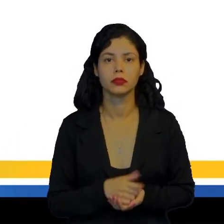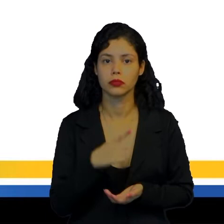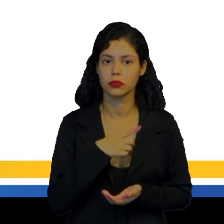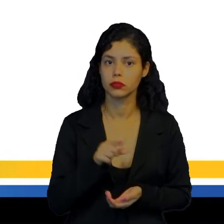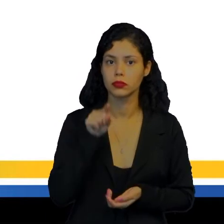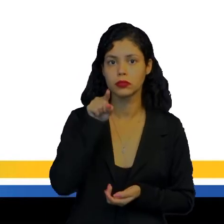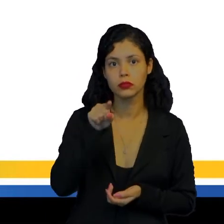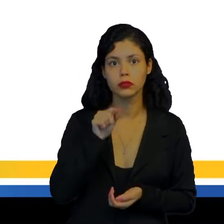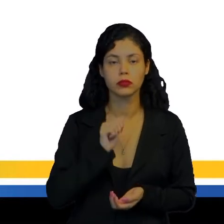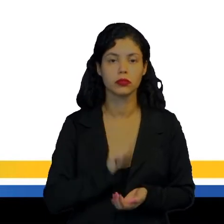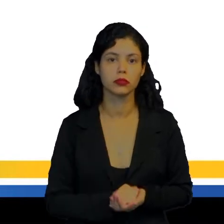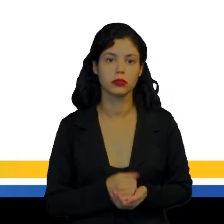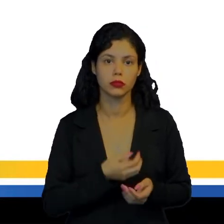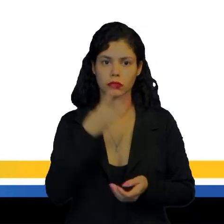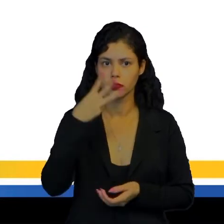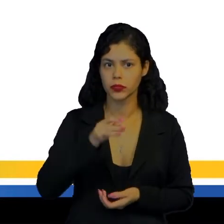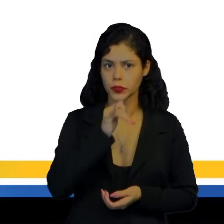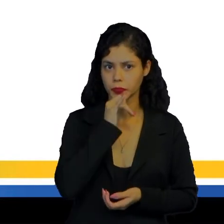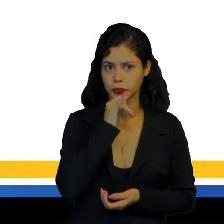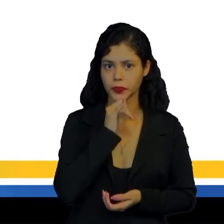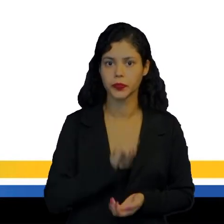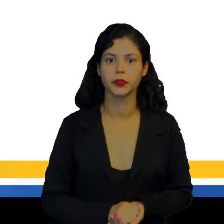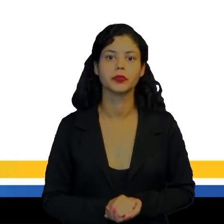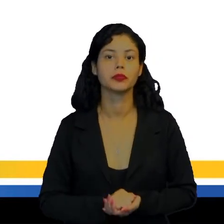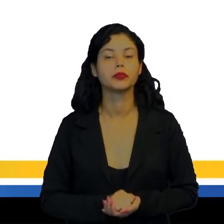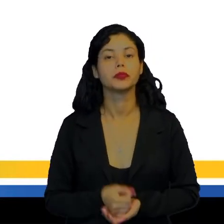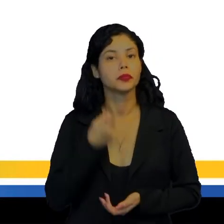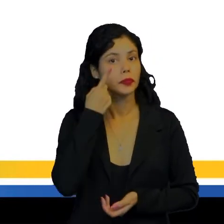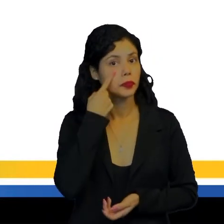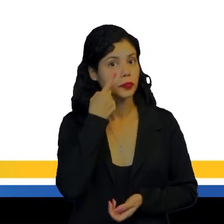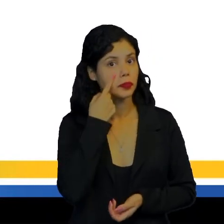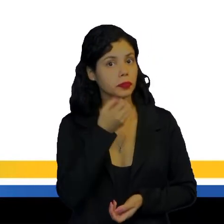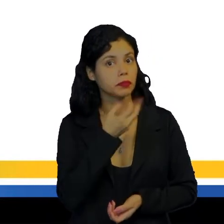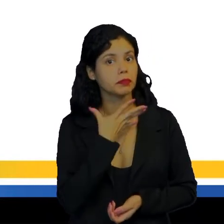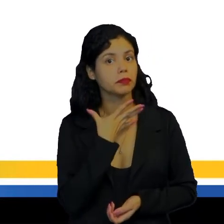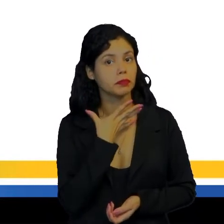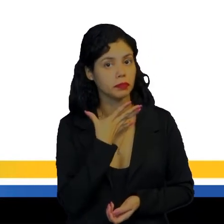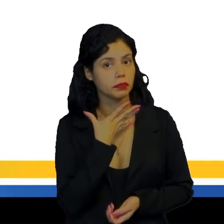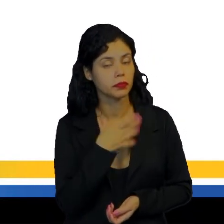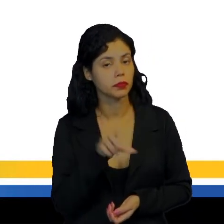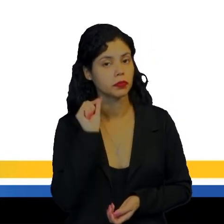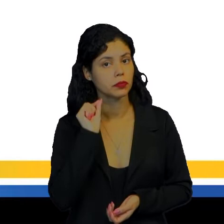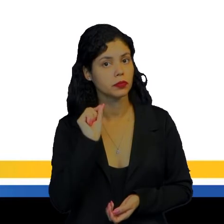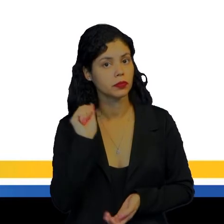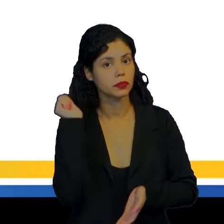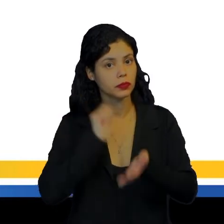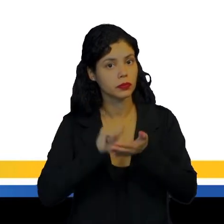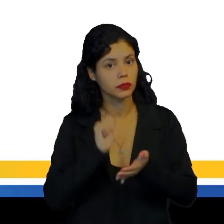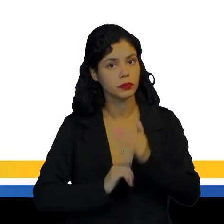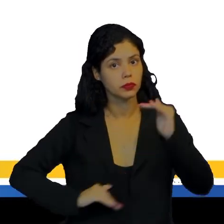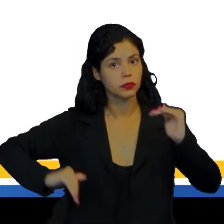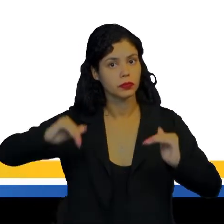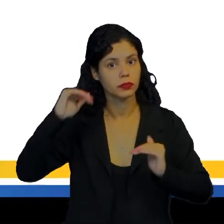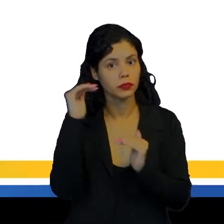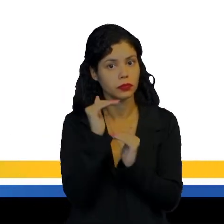Temos aí um terceiro exemplo. Olha bem o que está escrito lá em cima.